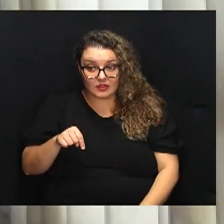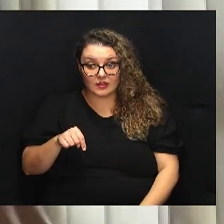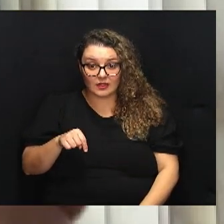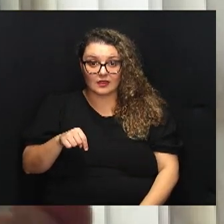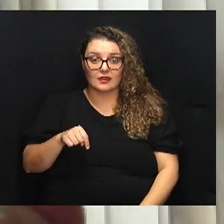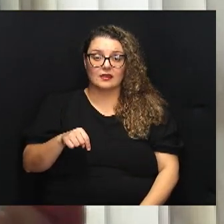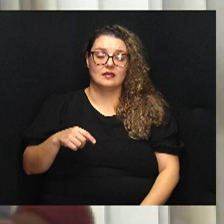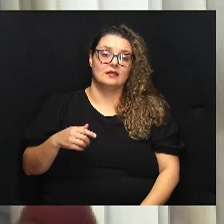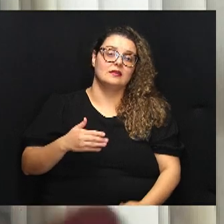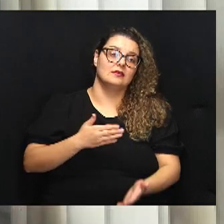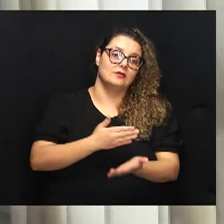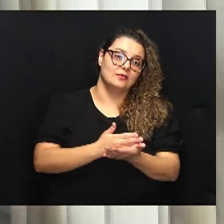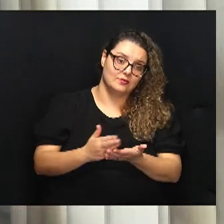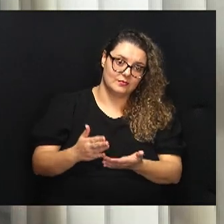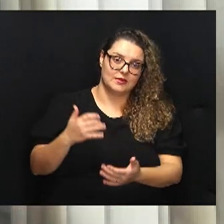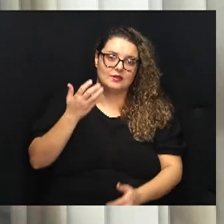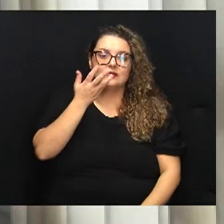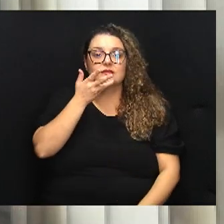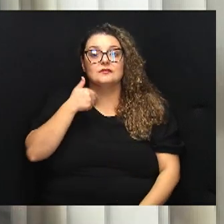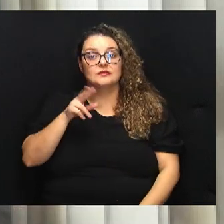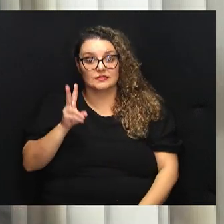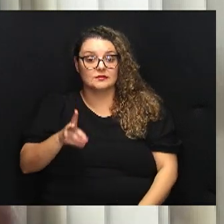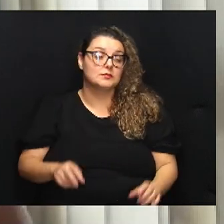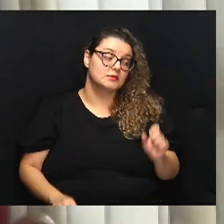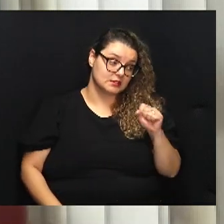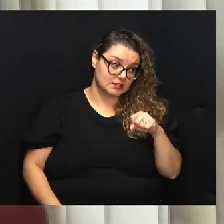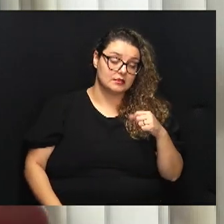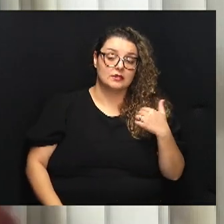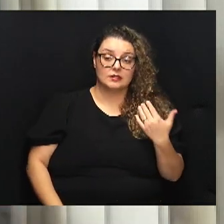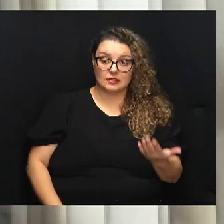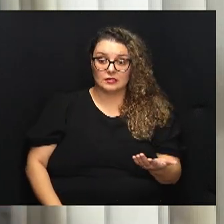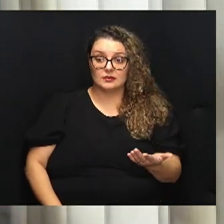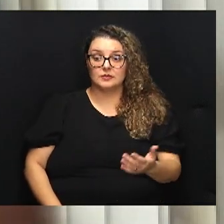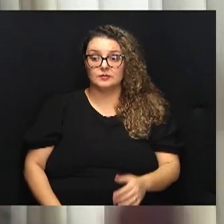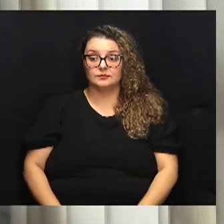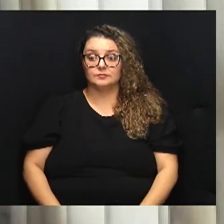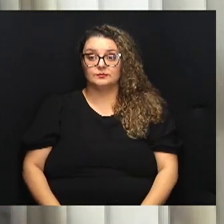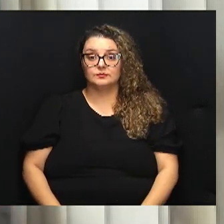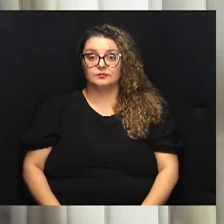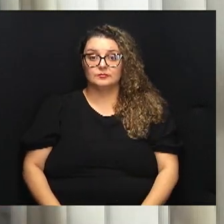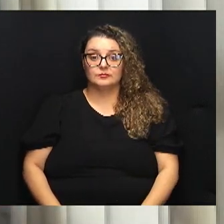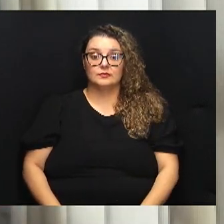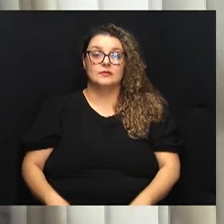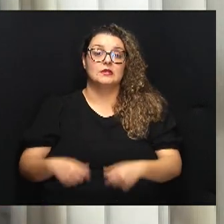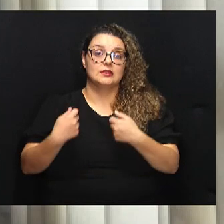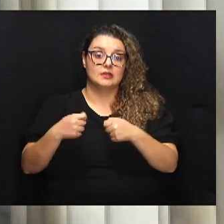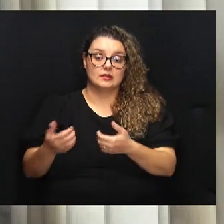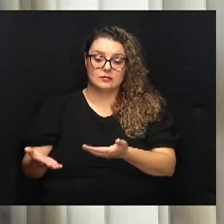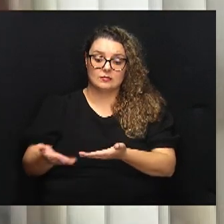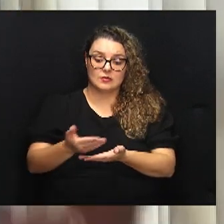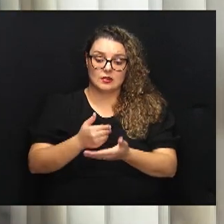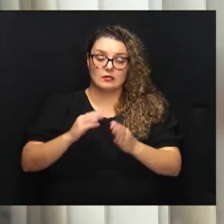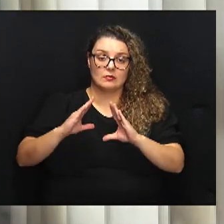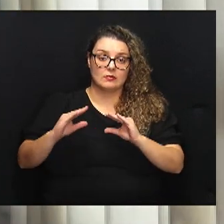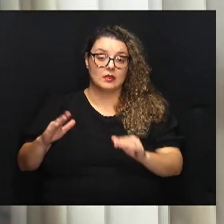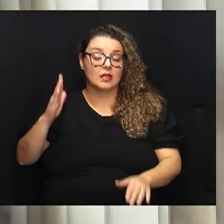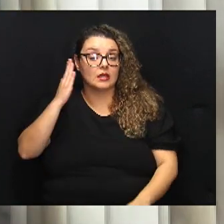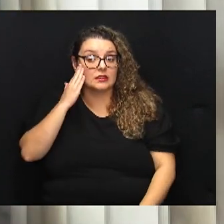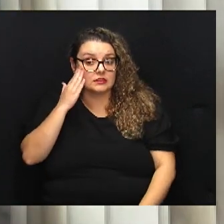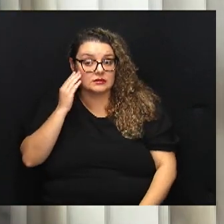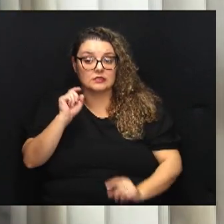da infância. Sim. Sempre, né? Então, é preciso a gente acolher isso, entender o